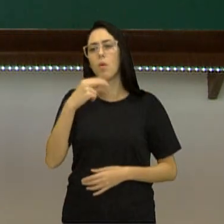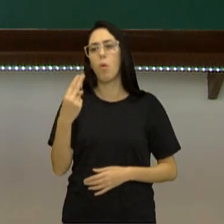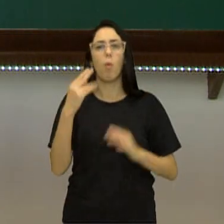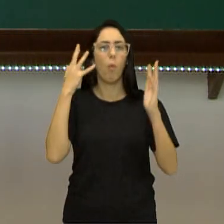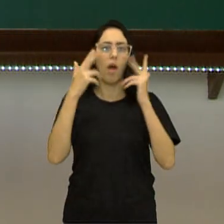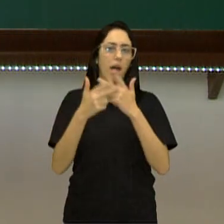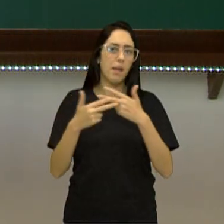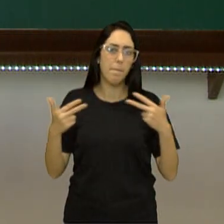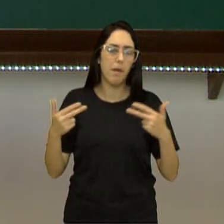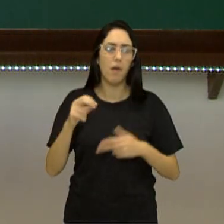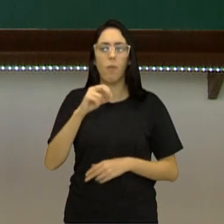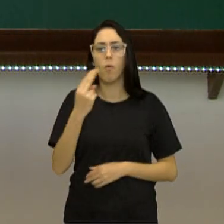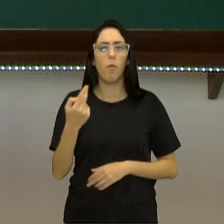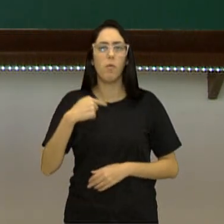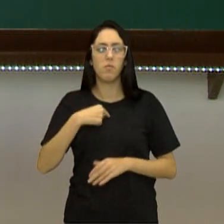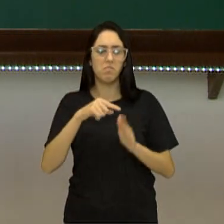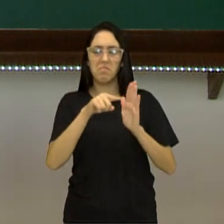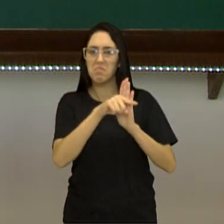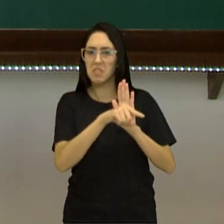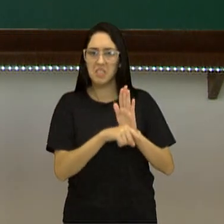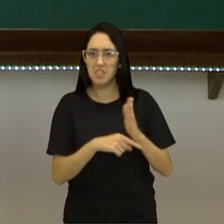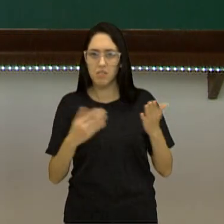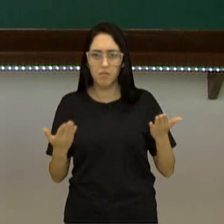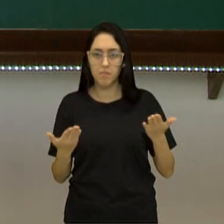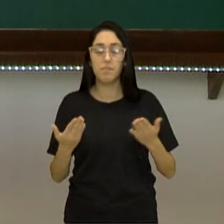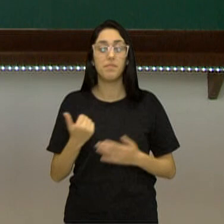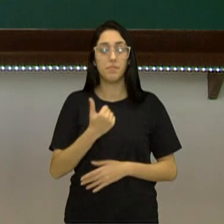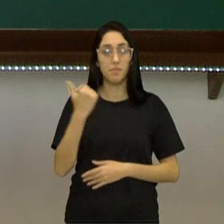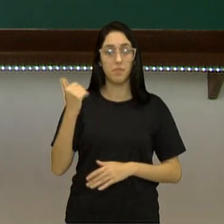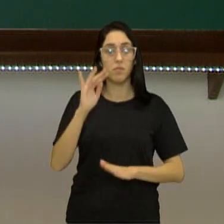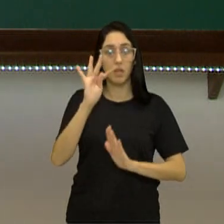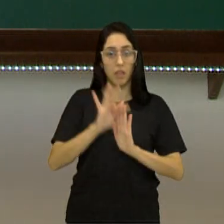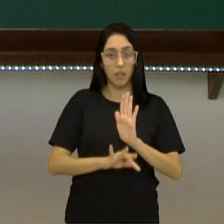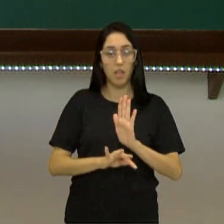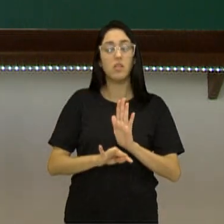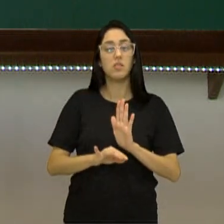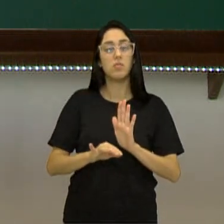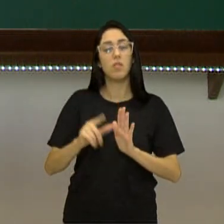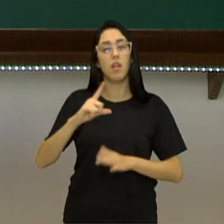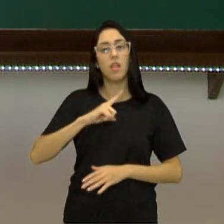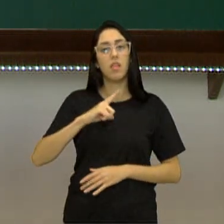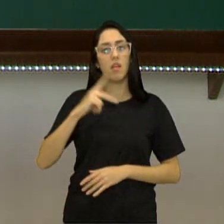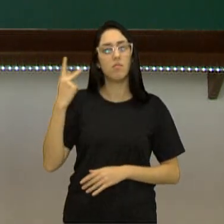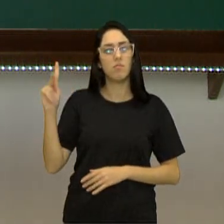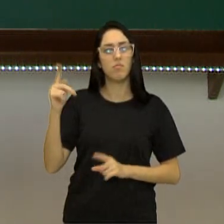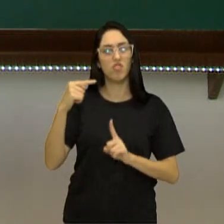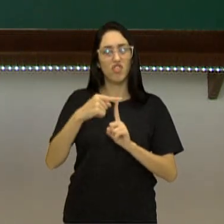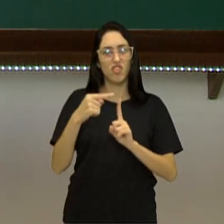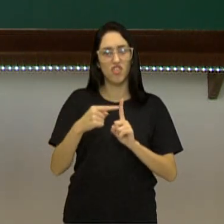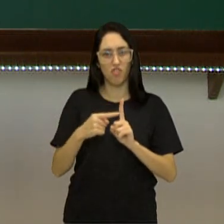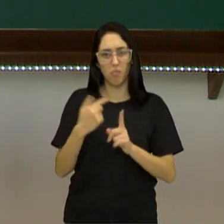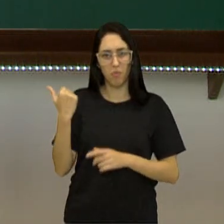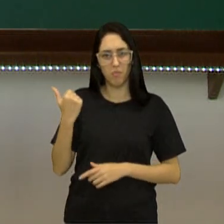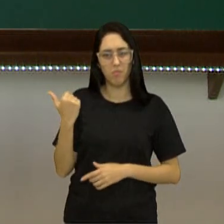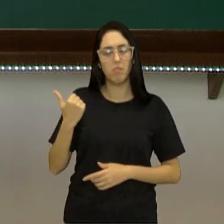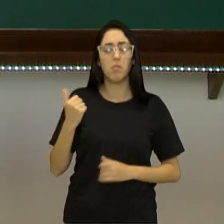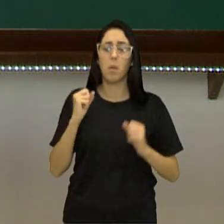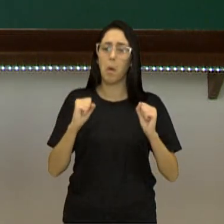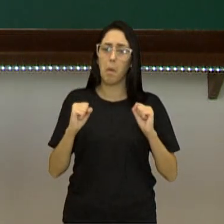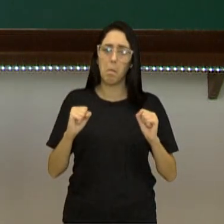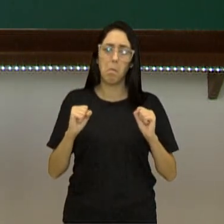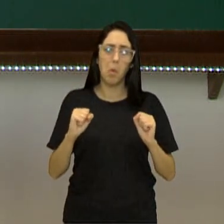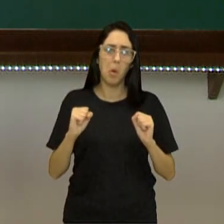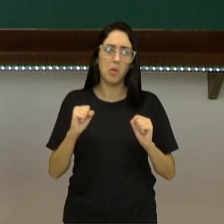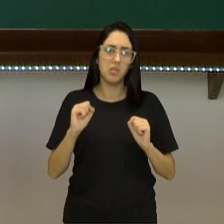um ato que eu estou pesquisando. Então, nesse texto pode ter, nessa tipologia textual, nesse gênero textual, podem